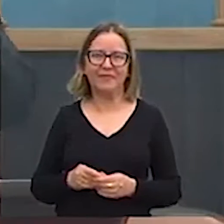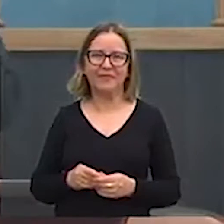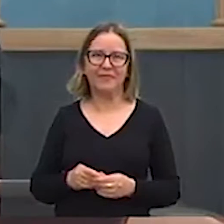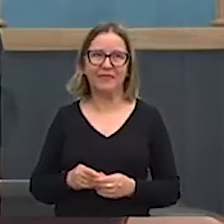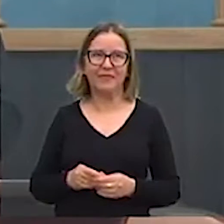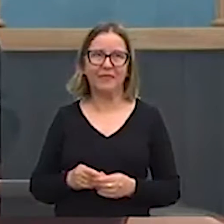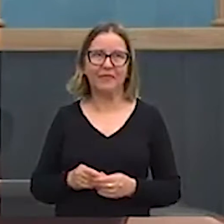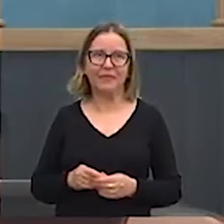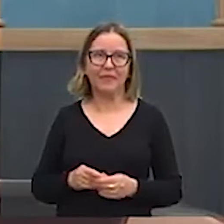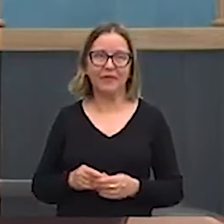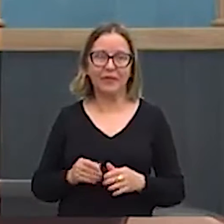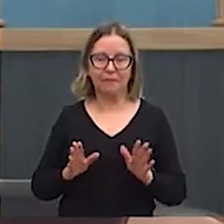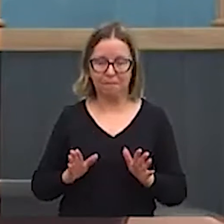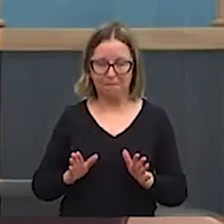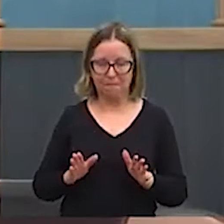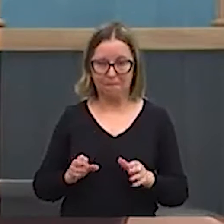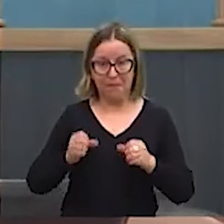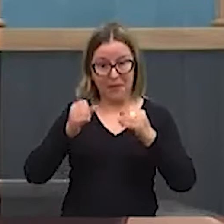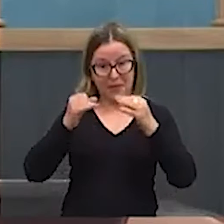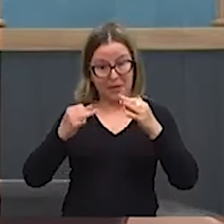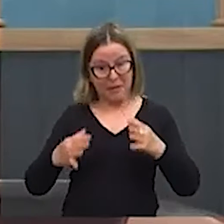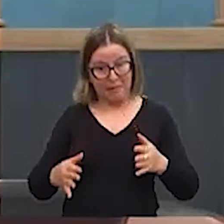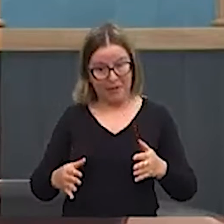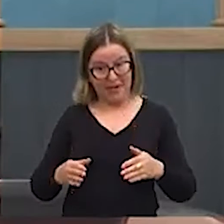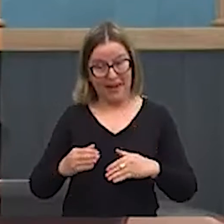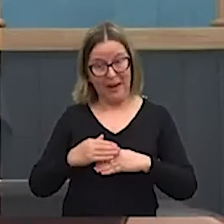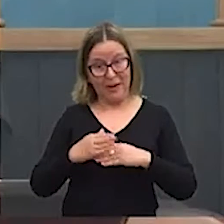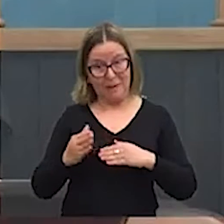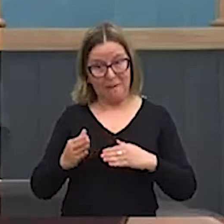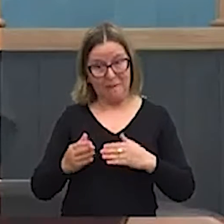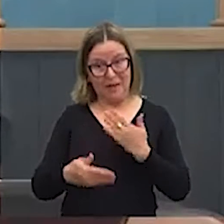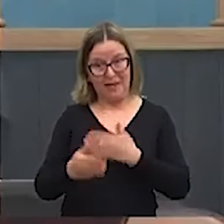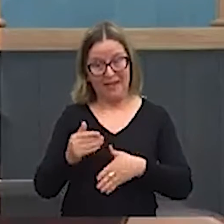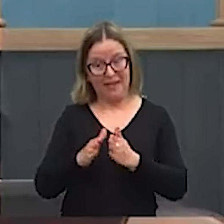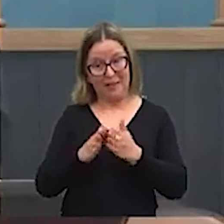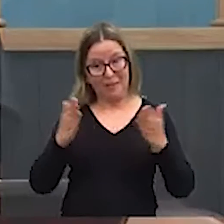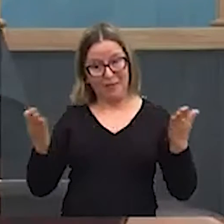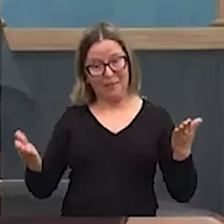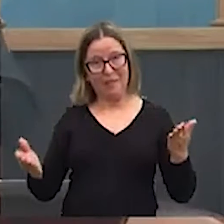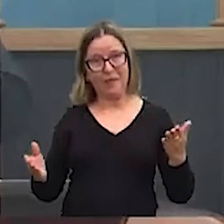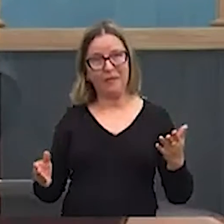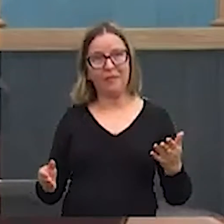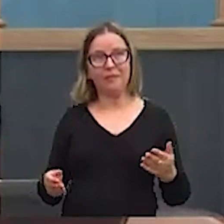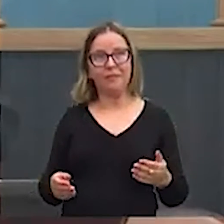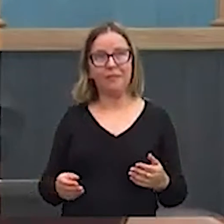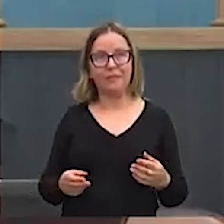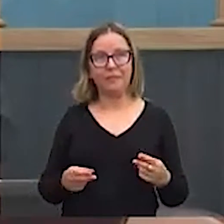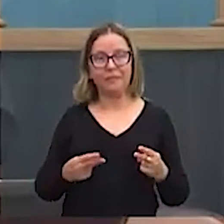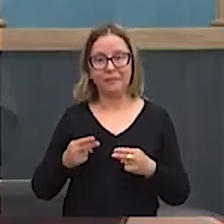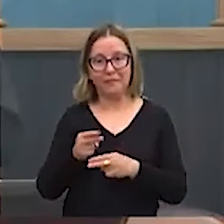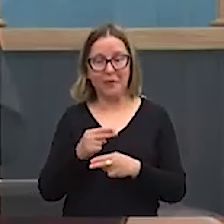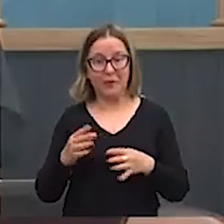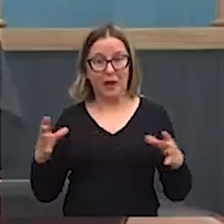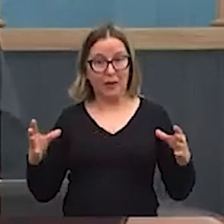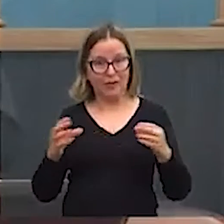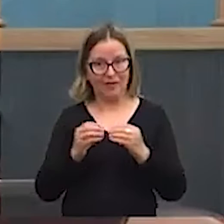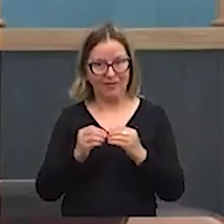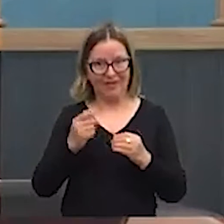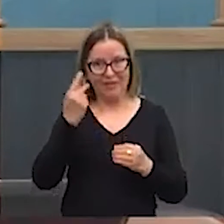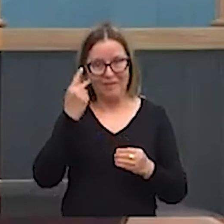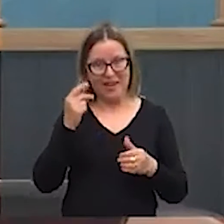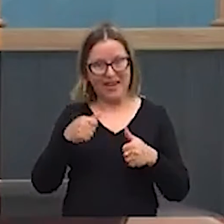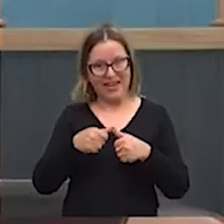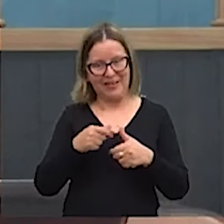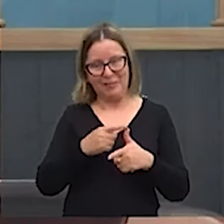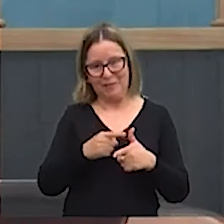Vou procurar ser o mais bíblico possível, em busca de uma conclusão para esse problema.